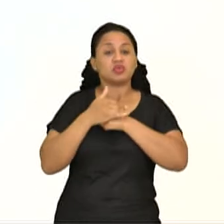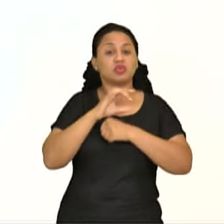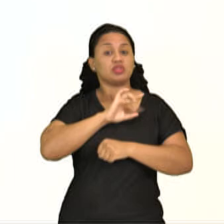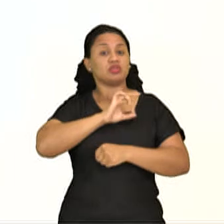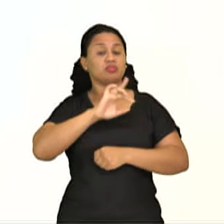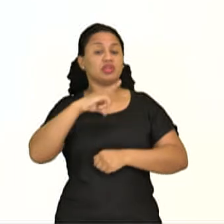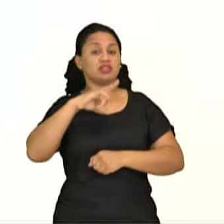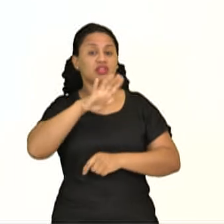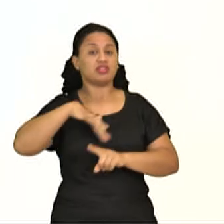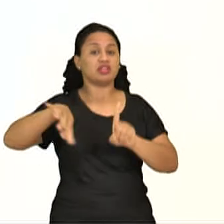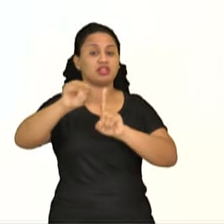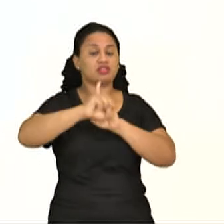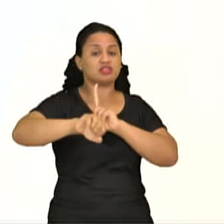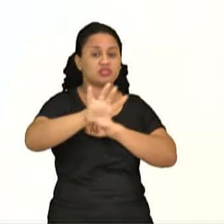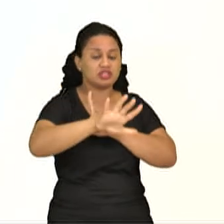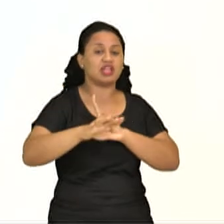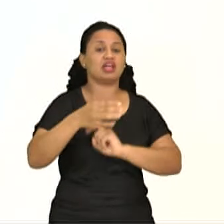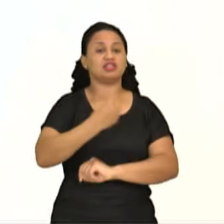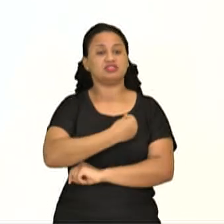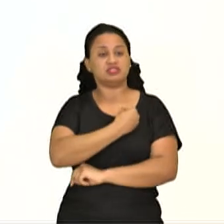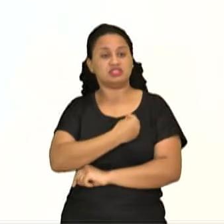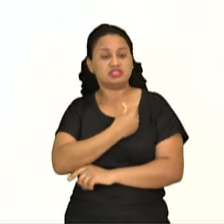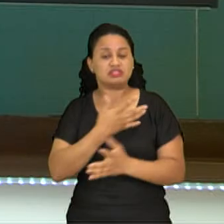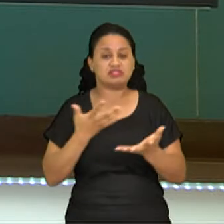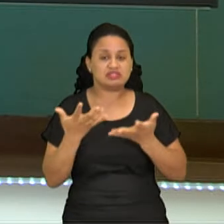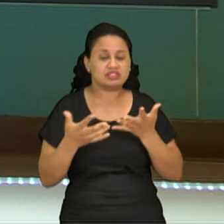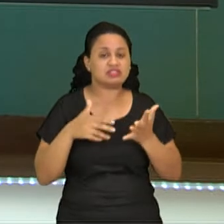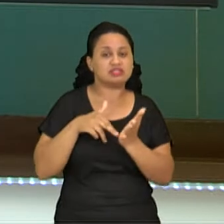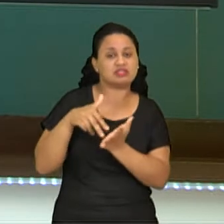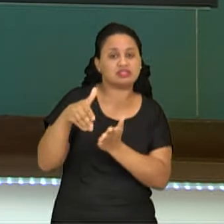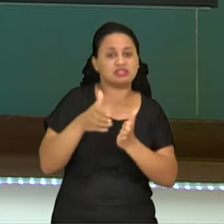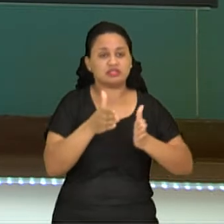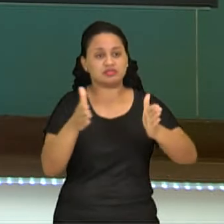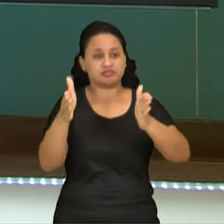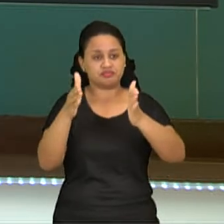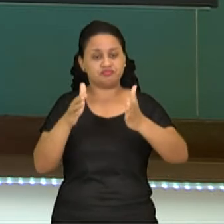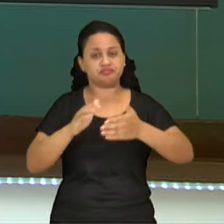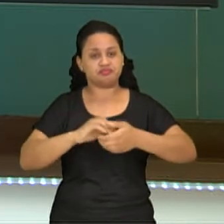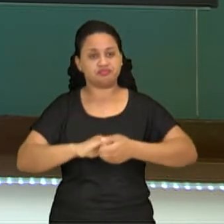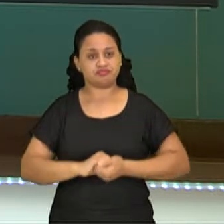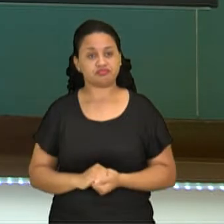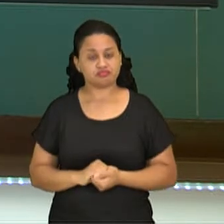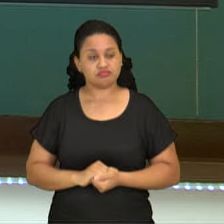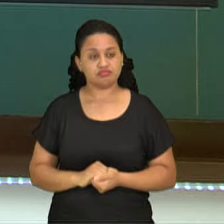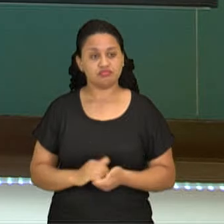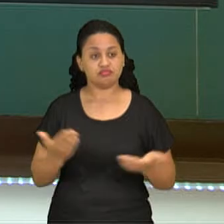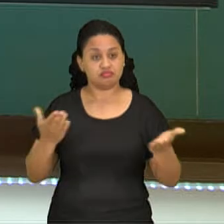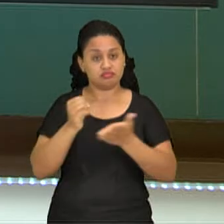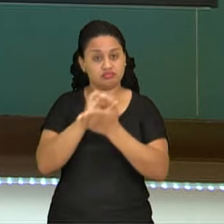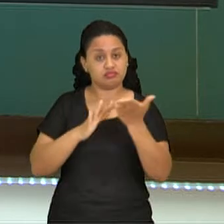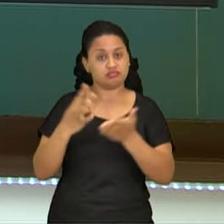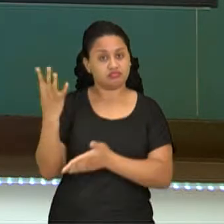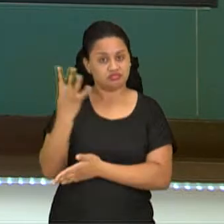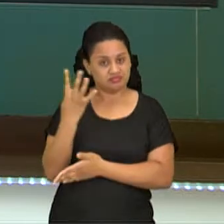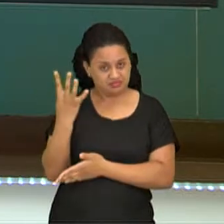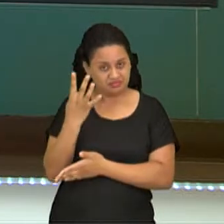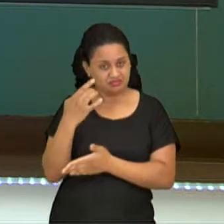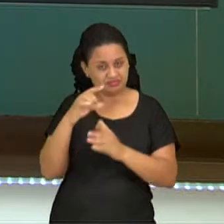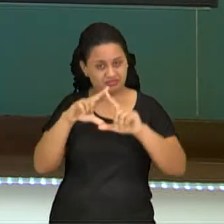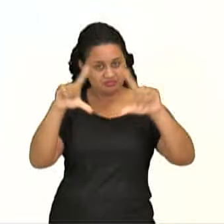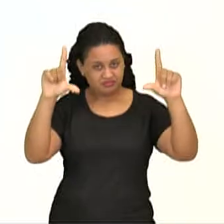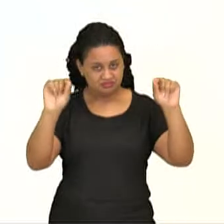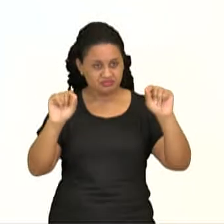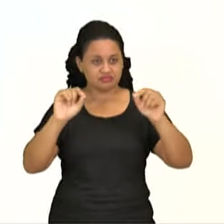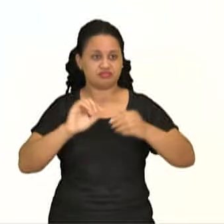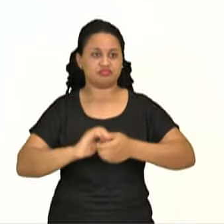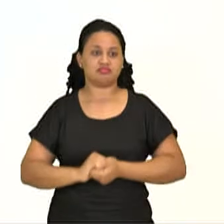sociedade, da vida, dos deslizes, dos passos. Vamos para a quarta atividade em relação a esse